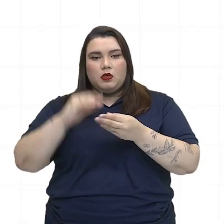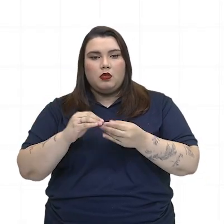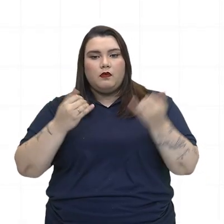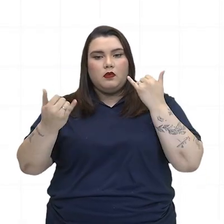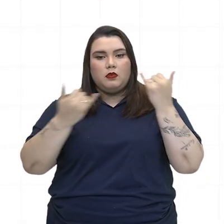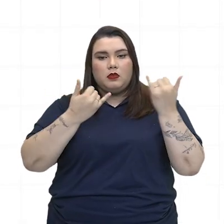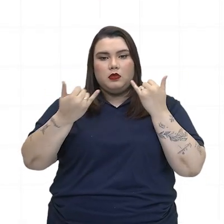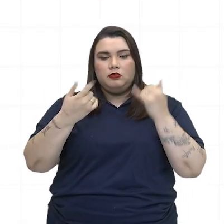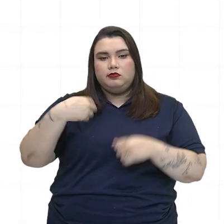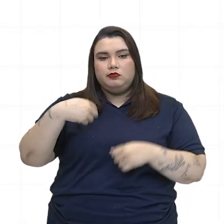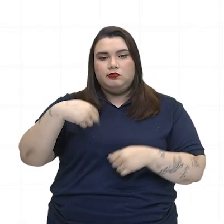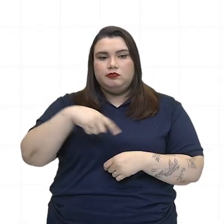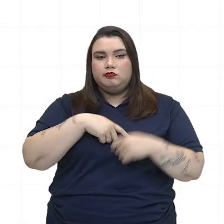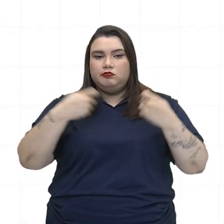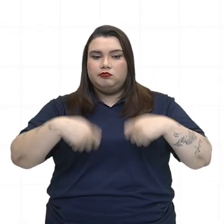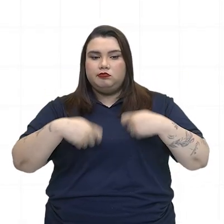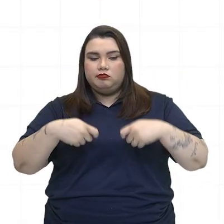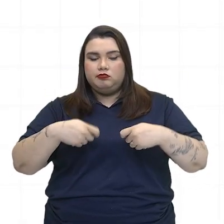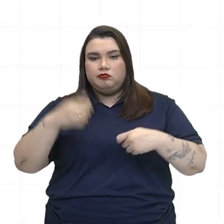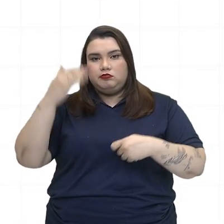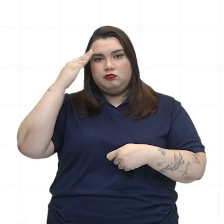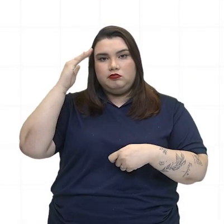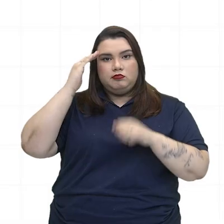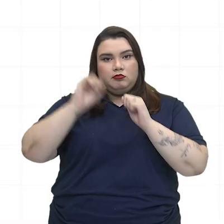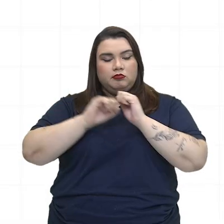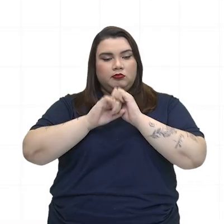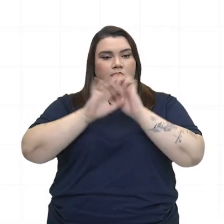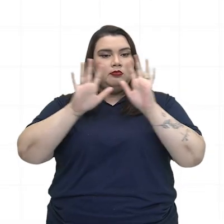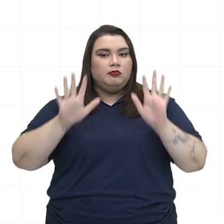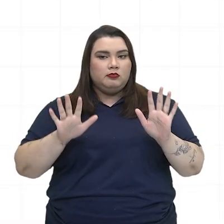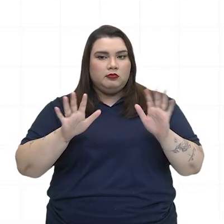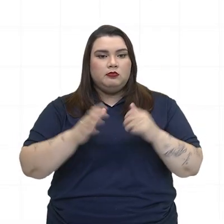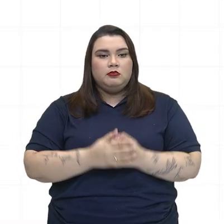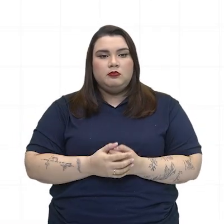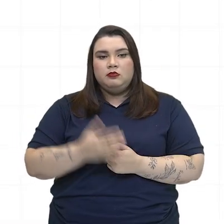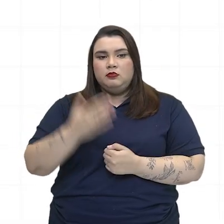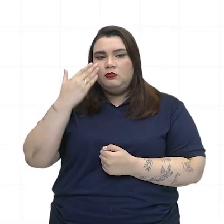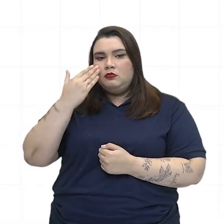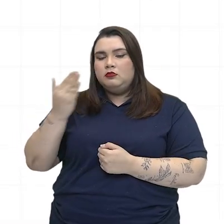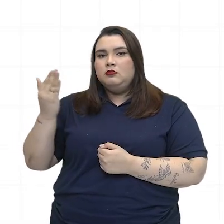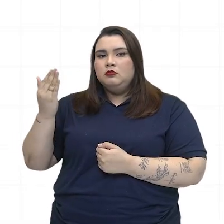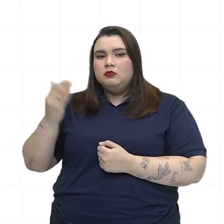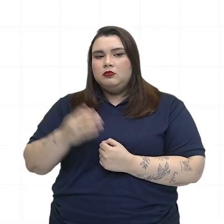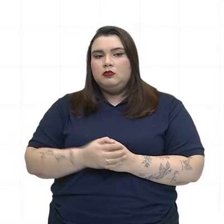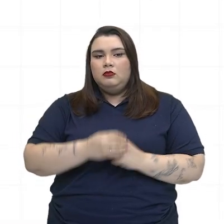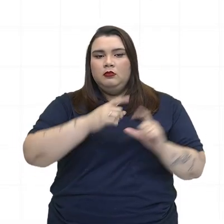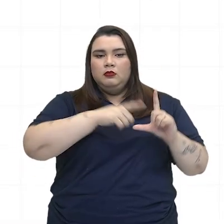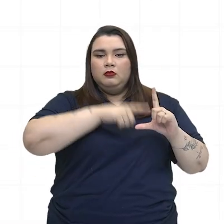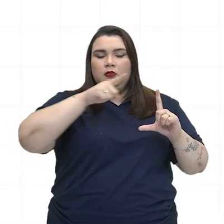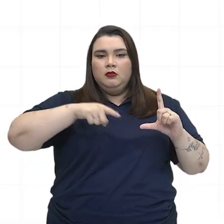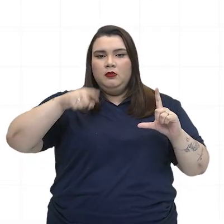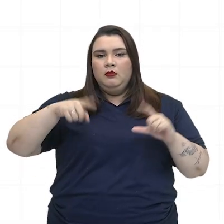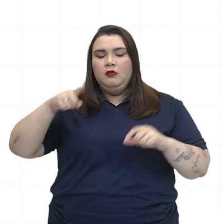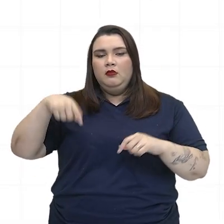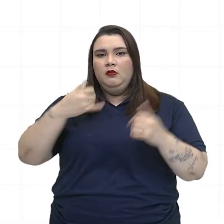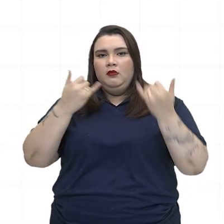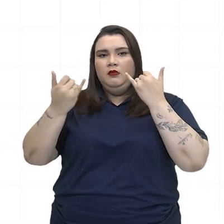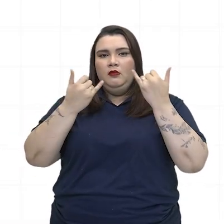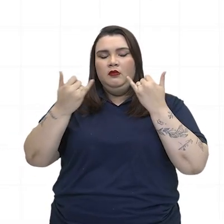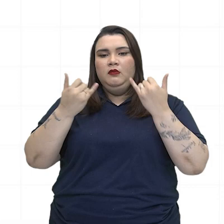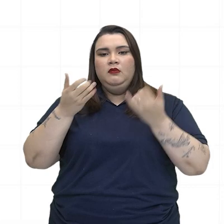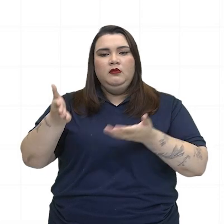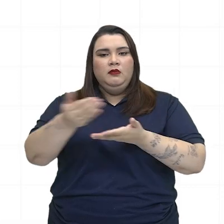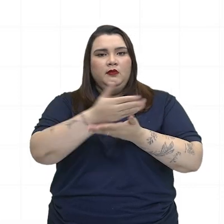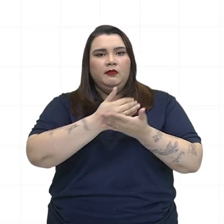determinadas informações que nós pretendemos obter. Por exemplo, os gráficos, né, são ferramentas valiosas na coleta de